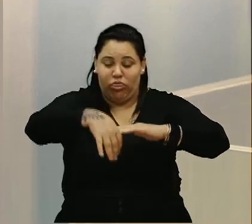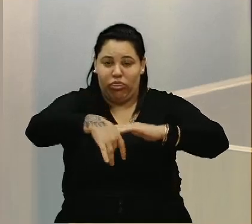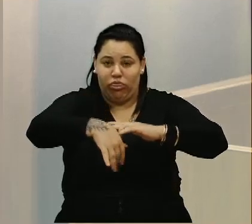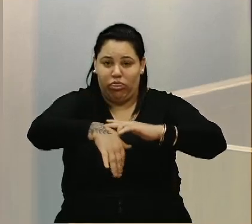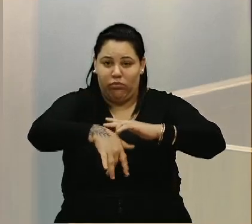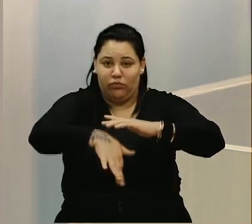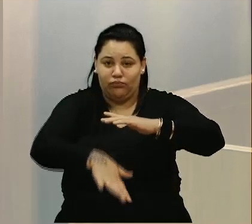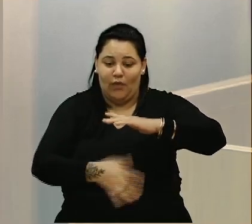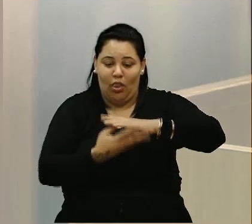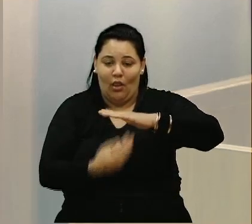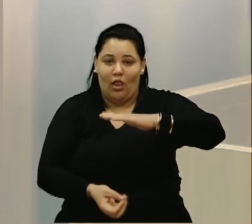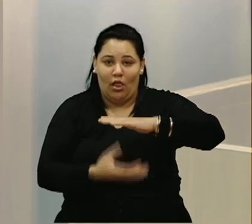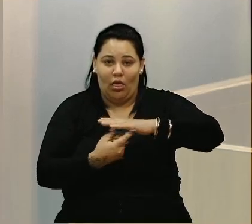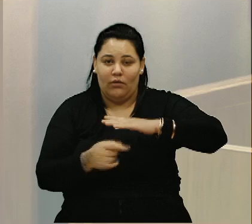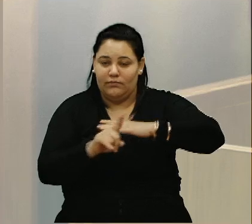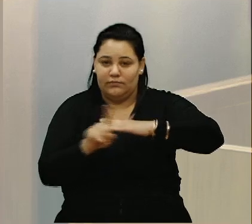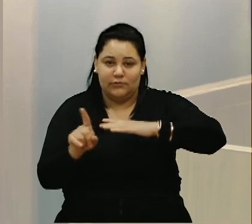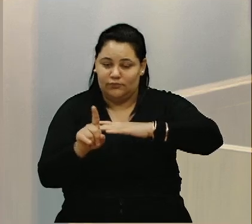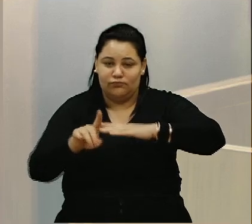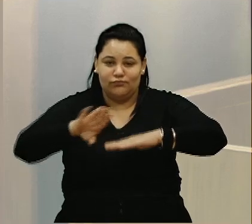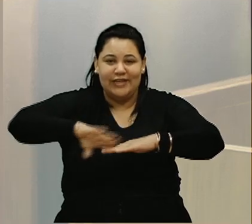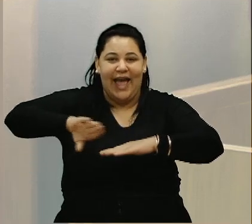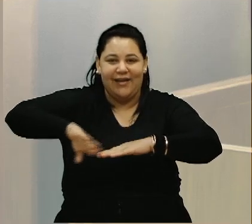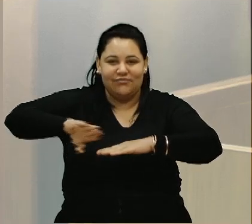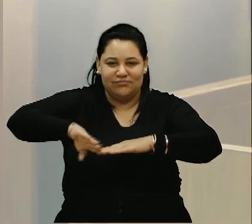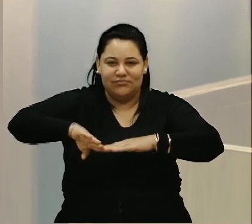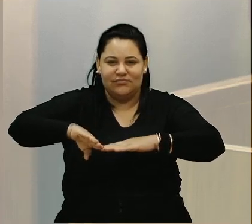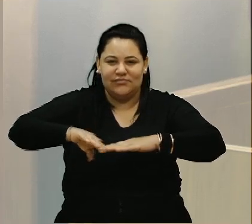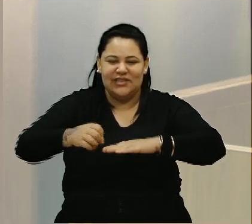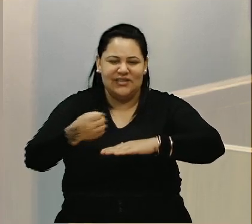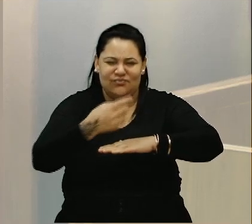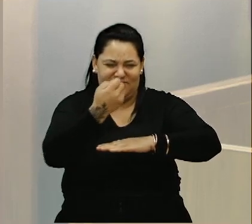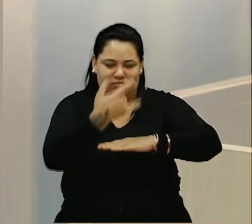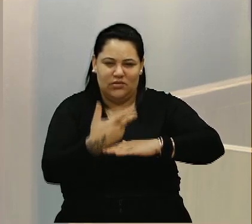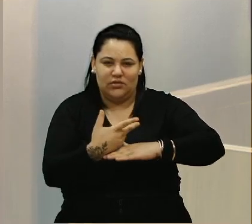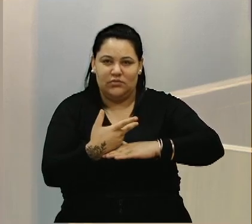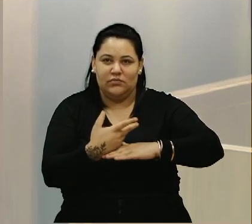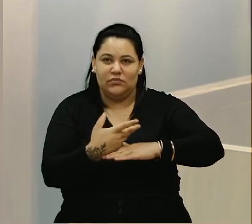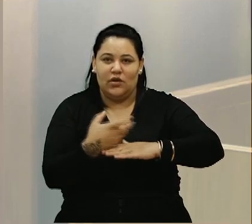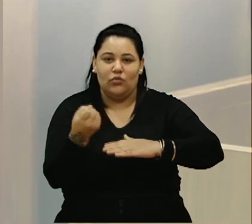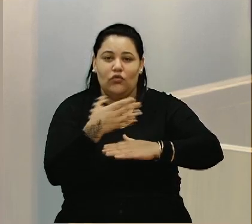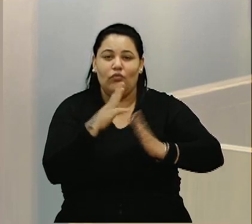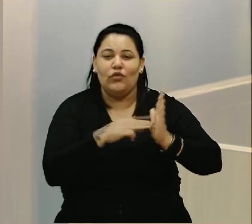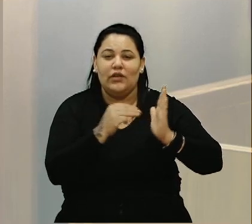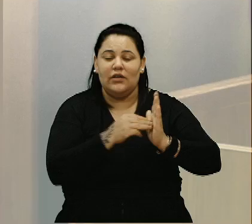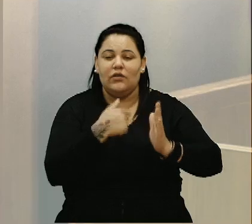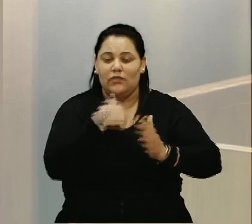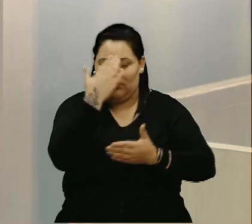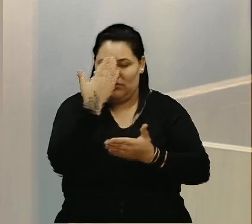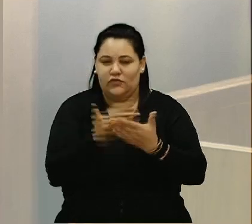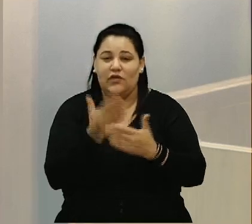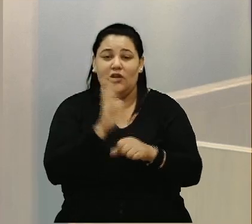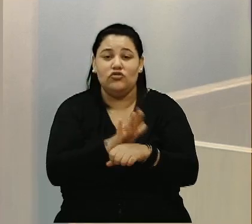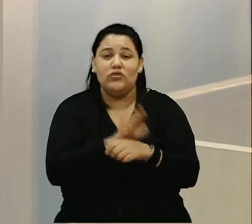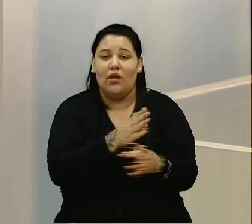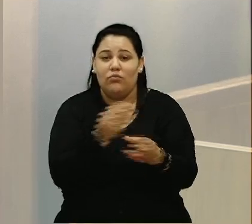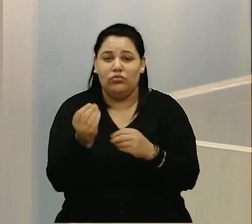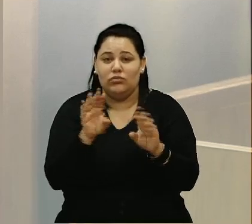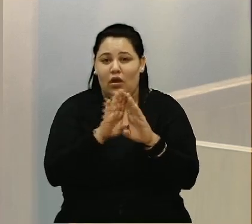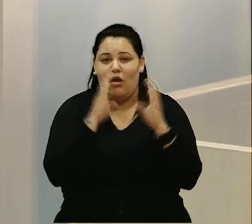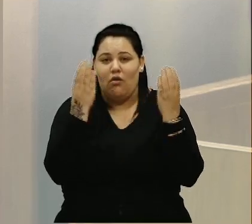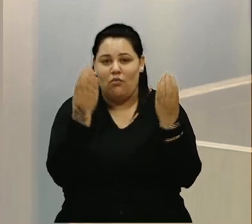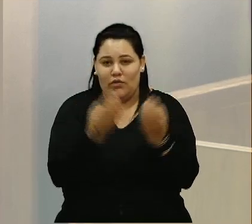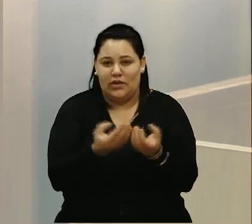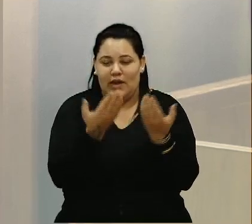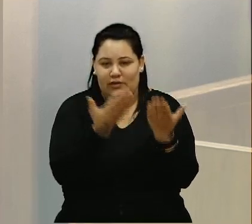da faixa. Esse novo método, eles explicando, que eu creio que vai ajudar muito ali a comunidade